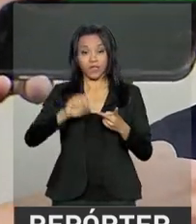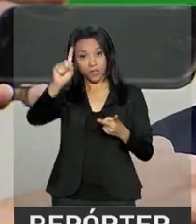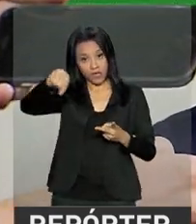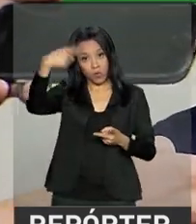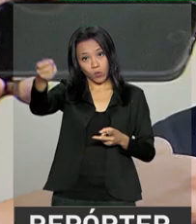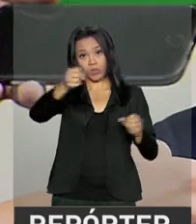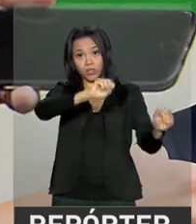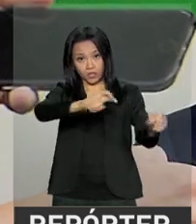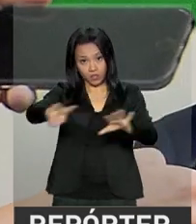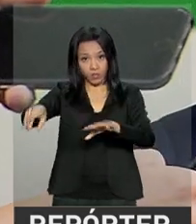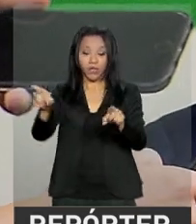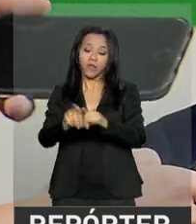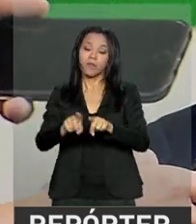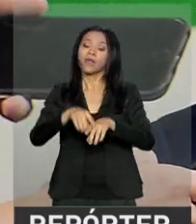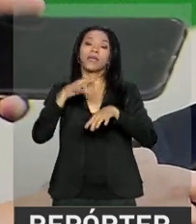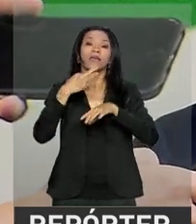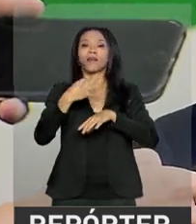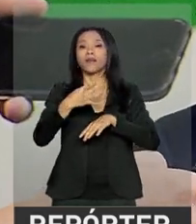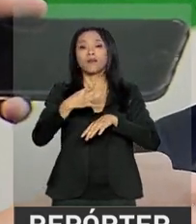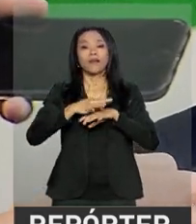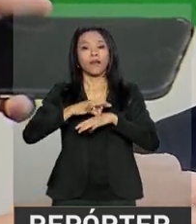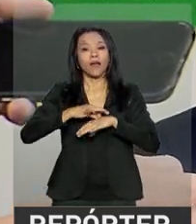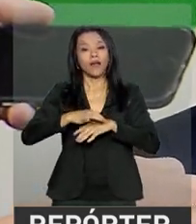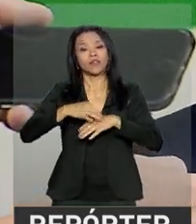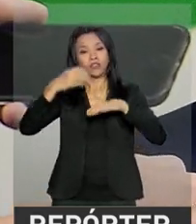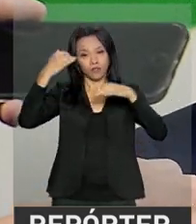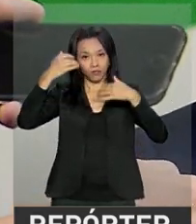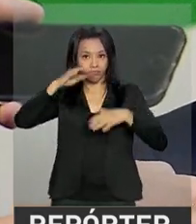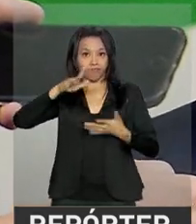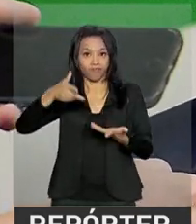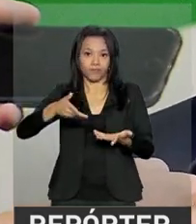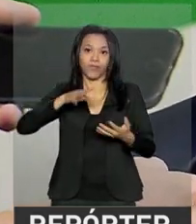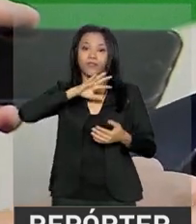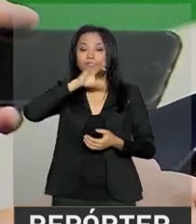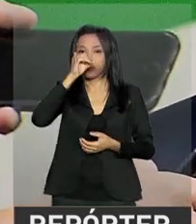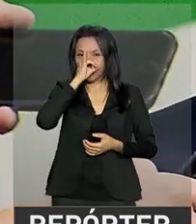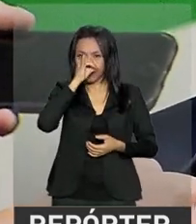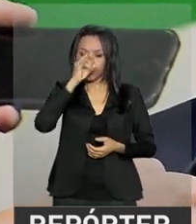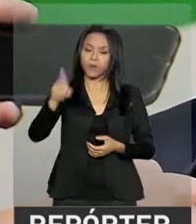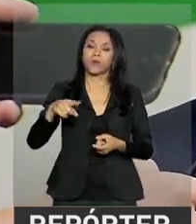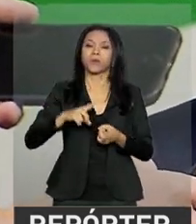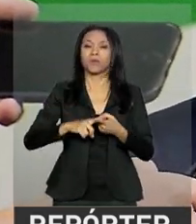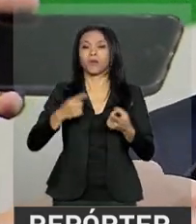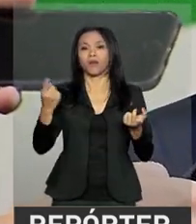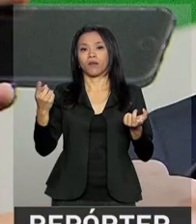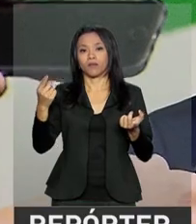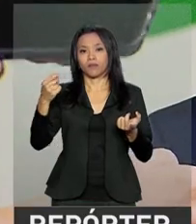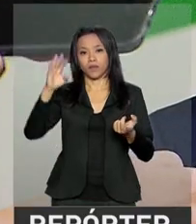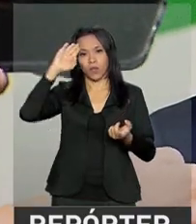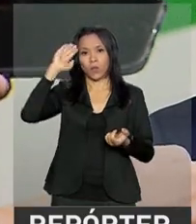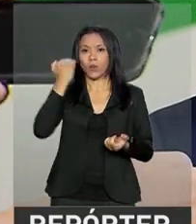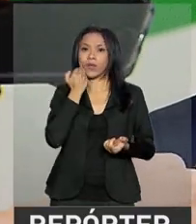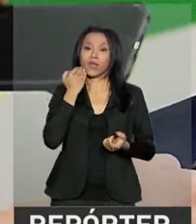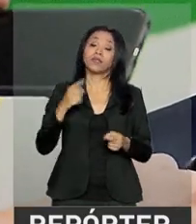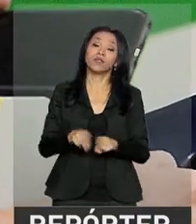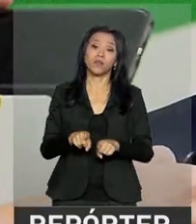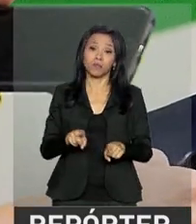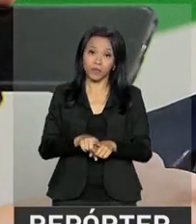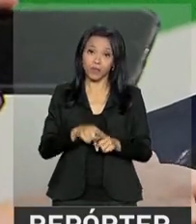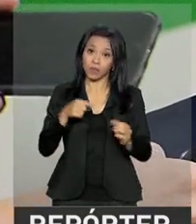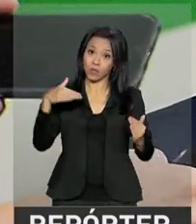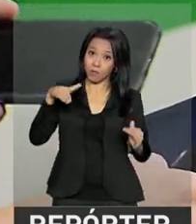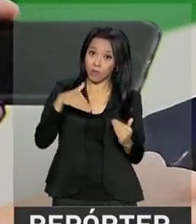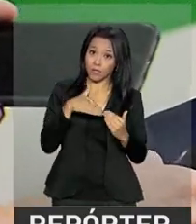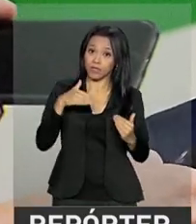vem carnes suínas para coreia do sul ea especificamente santa catarina e também a missão